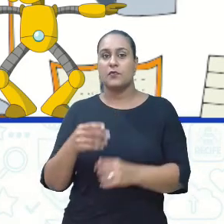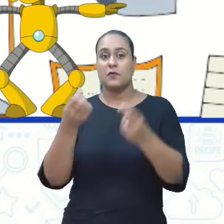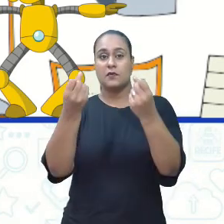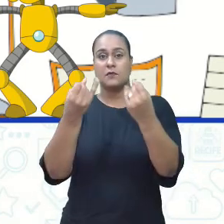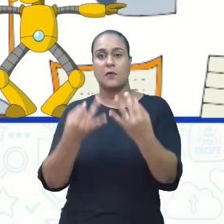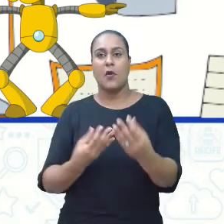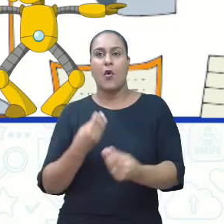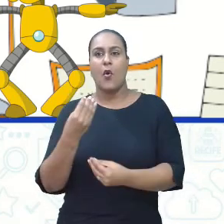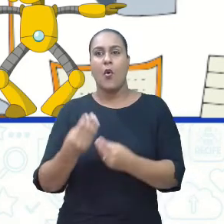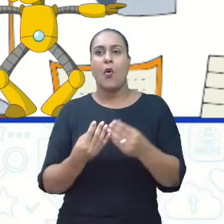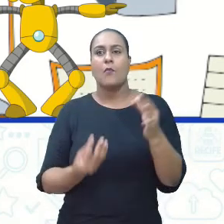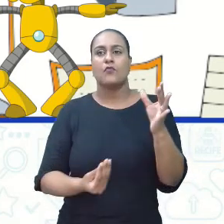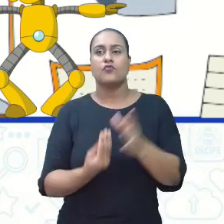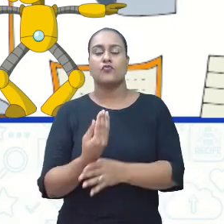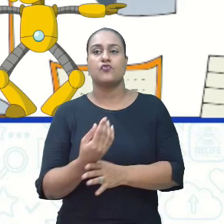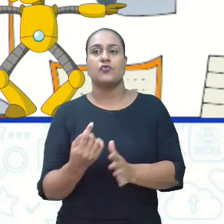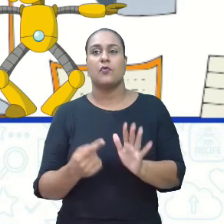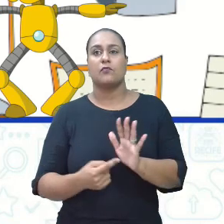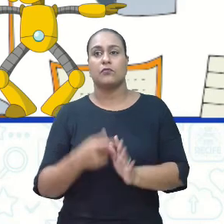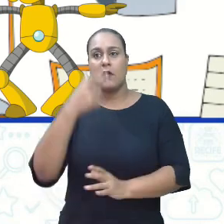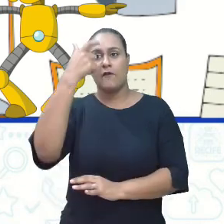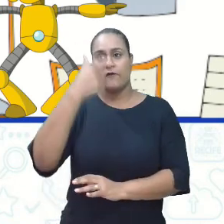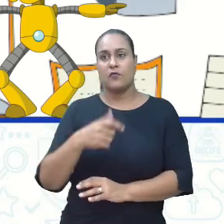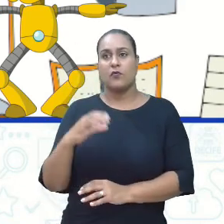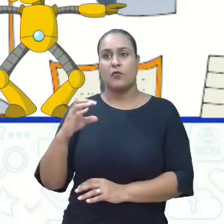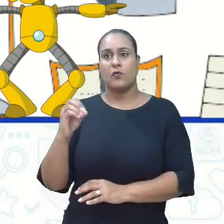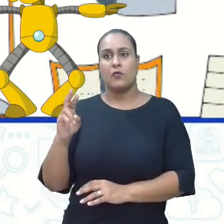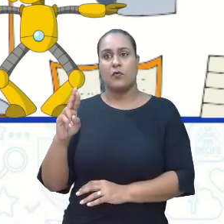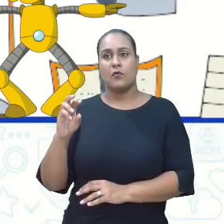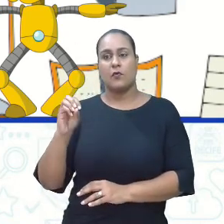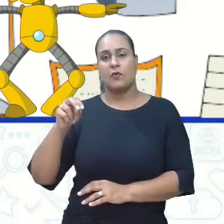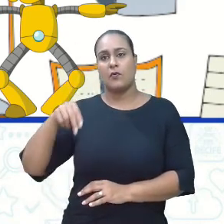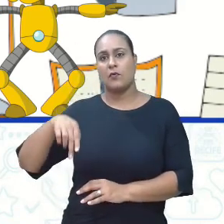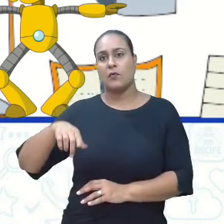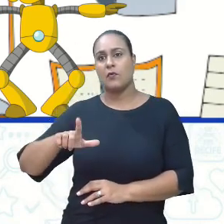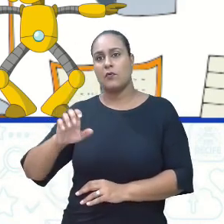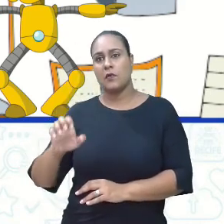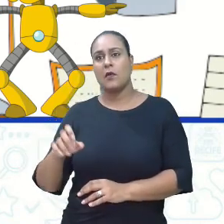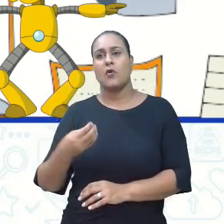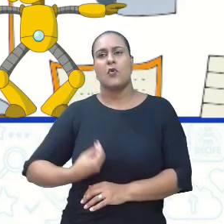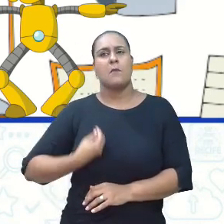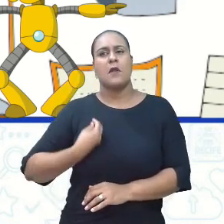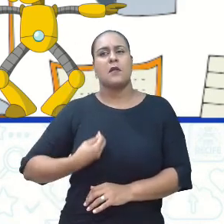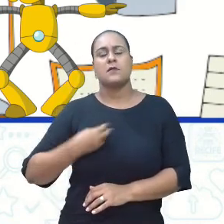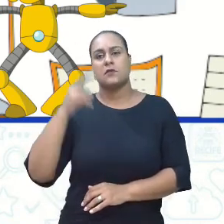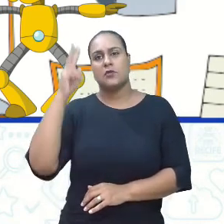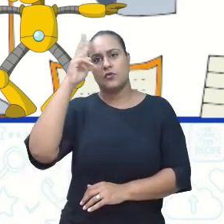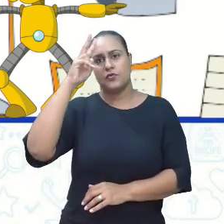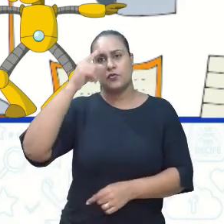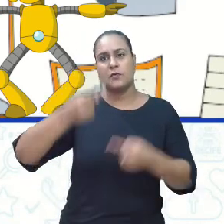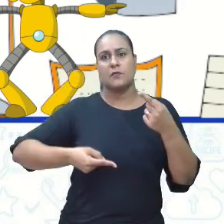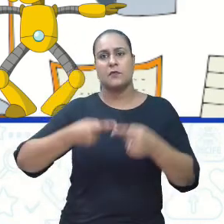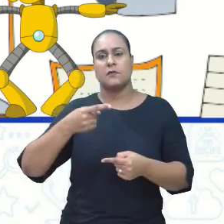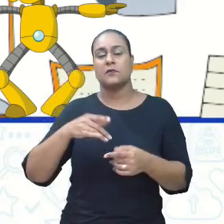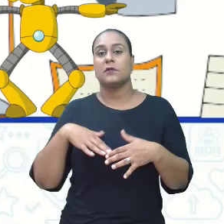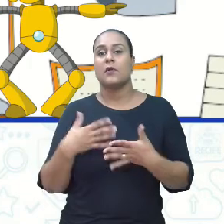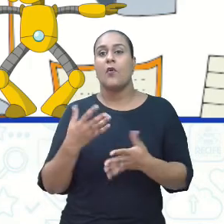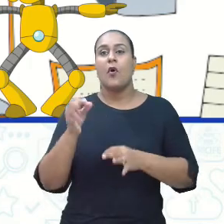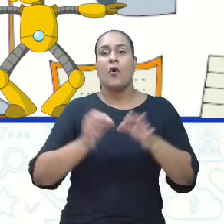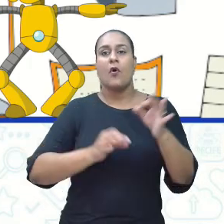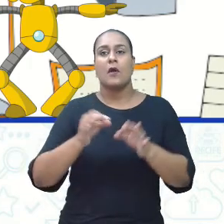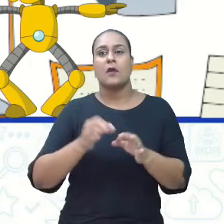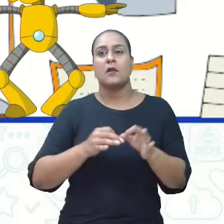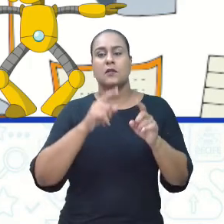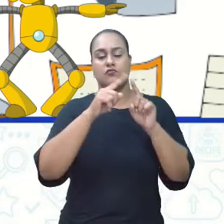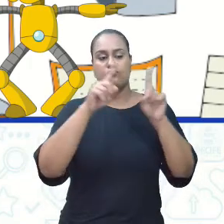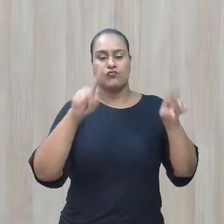surgiu a figura do coronel e como estiveram presentes em nossa história política. E 2, elabore um quadro explicando as principais